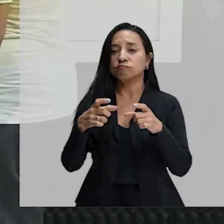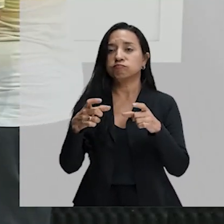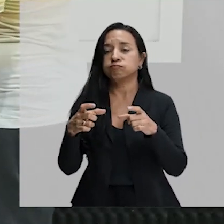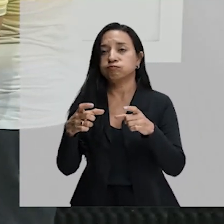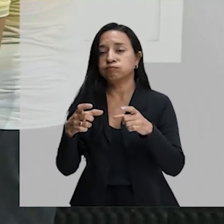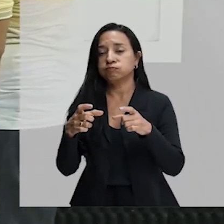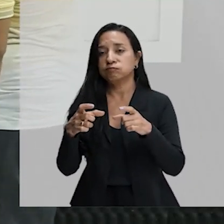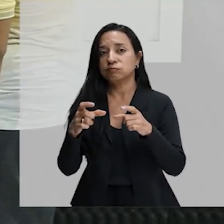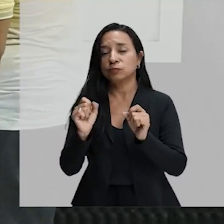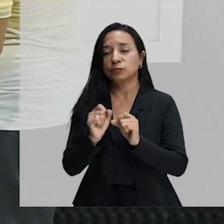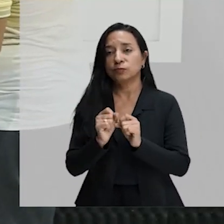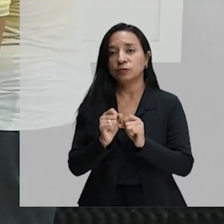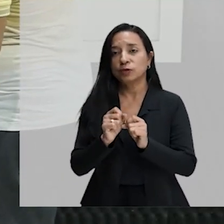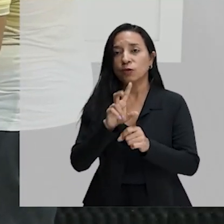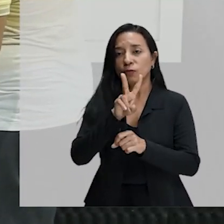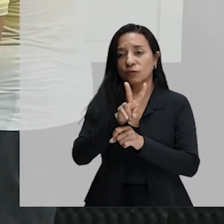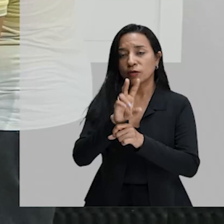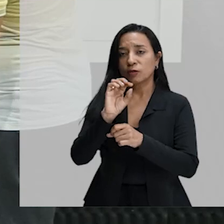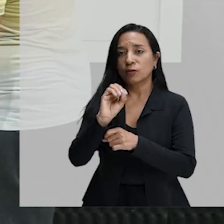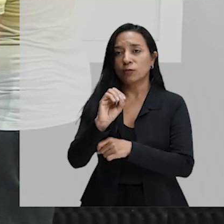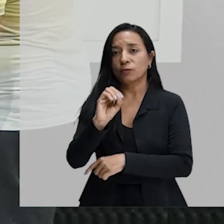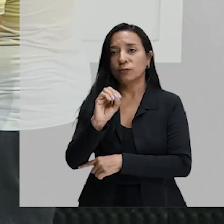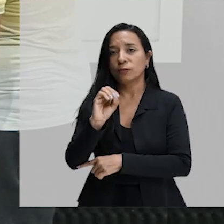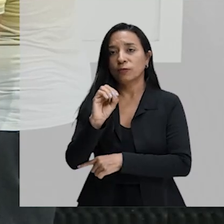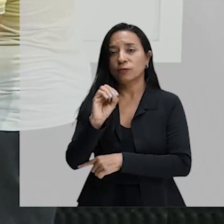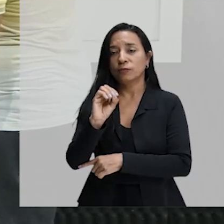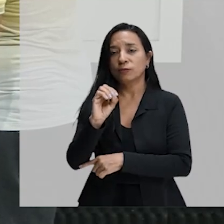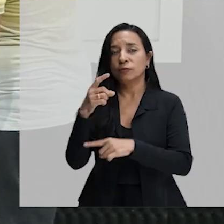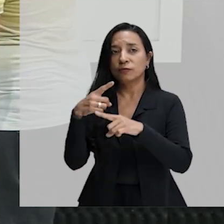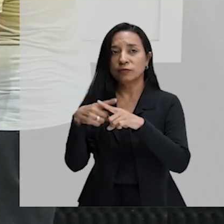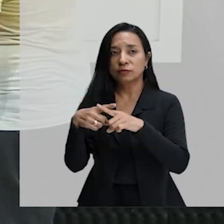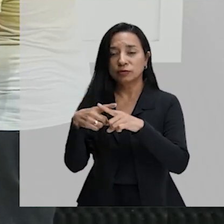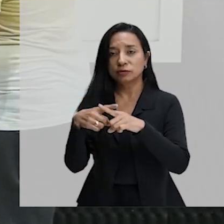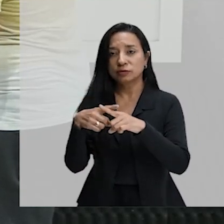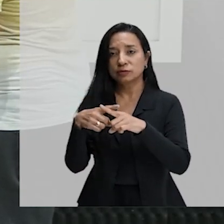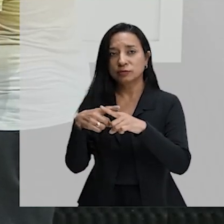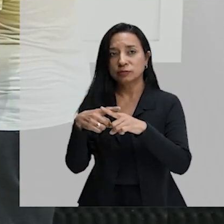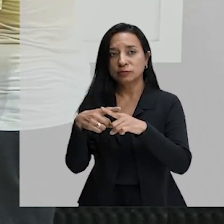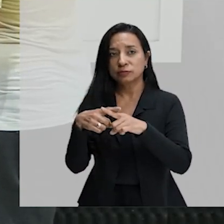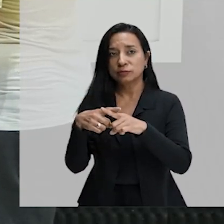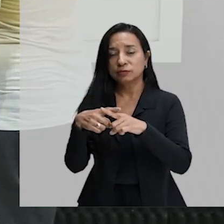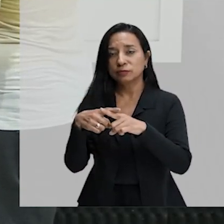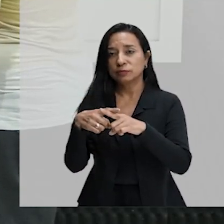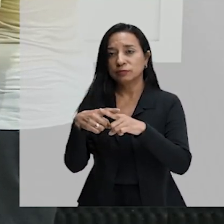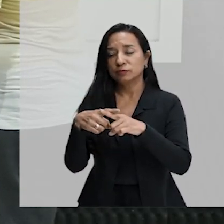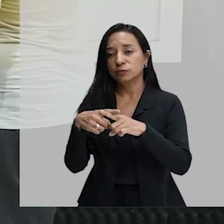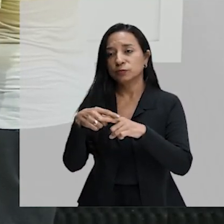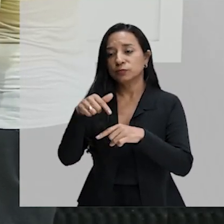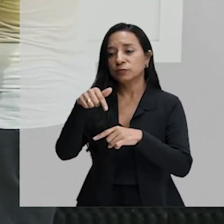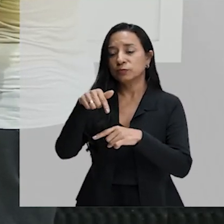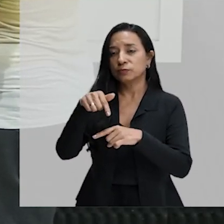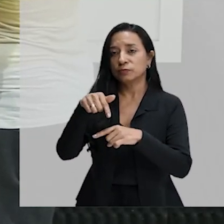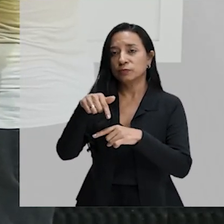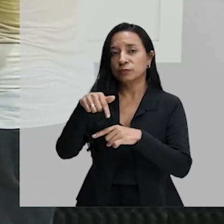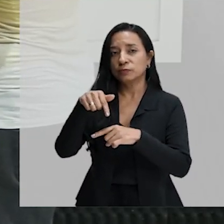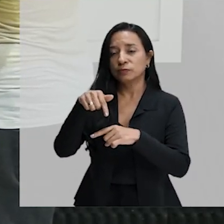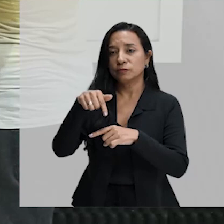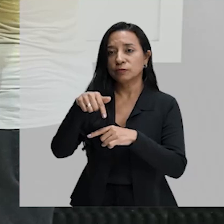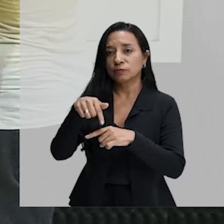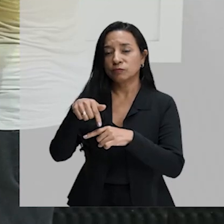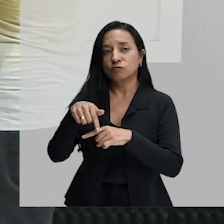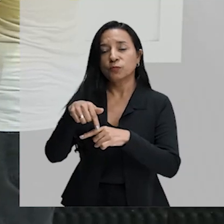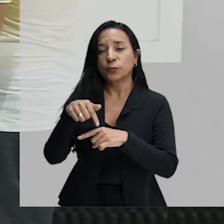real vai ser o volume inicial vezes o coeficiente de dilatação do líquido vezes a variação da